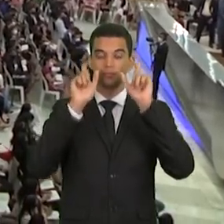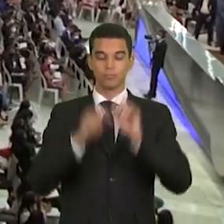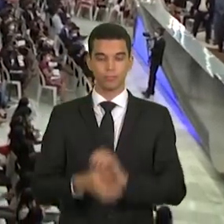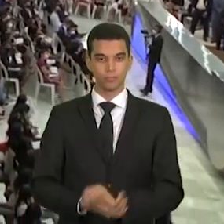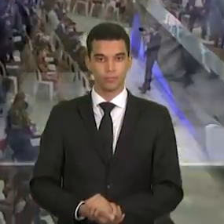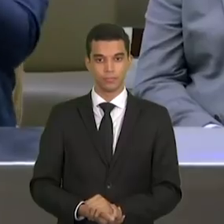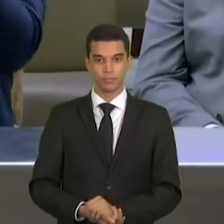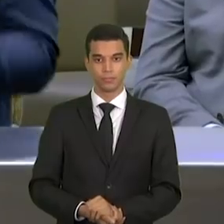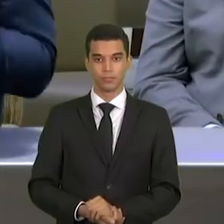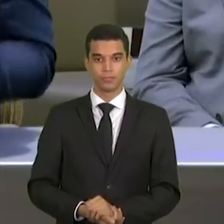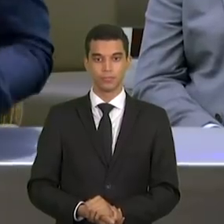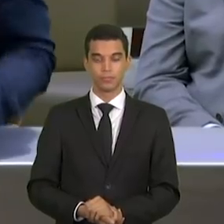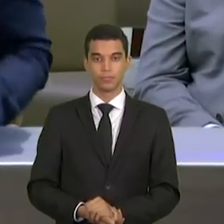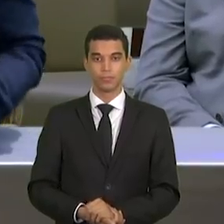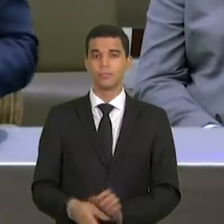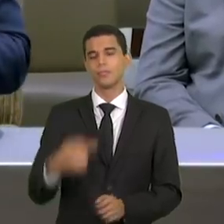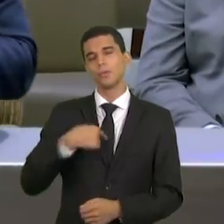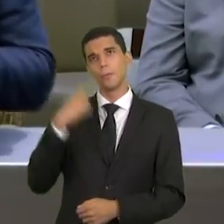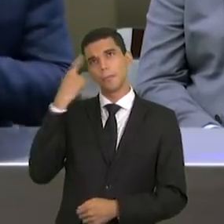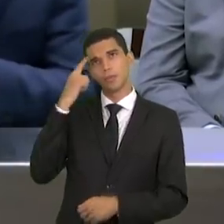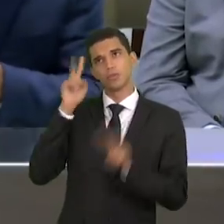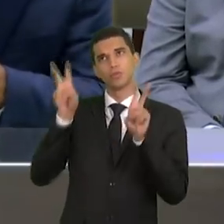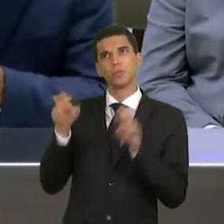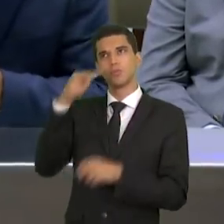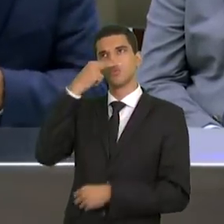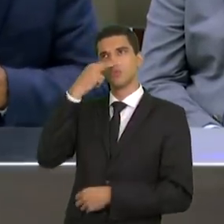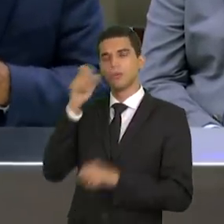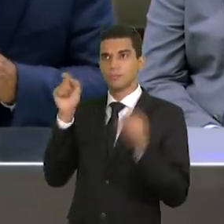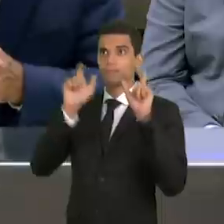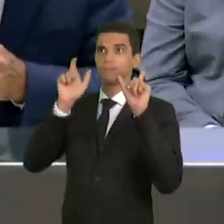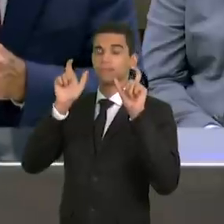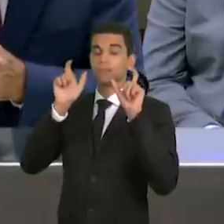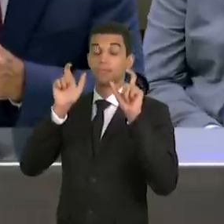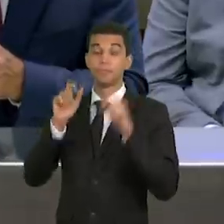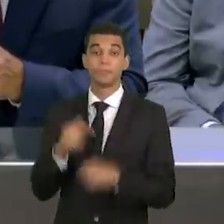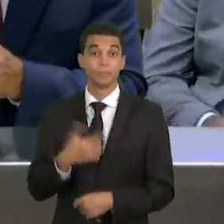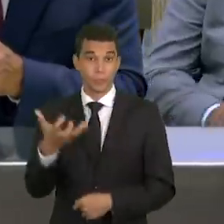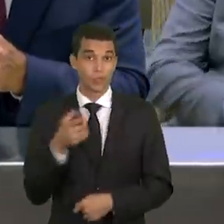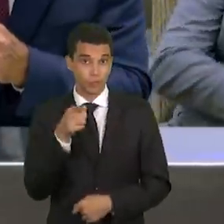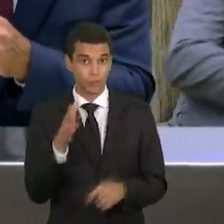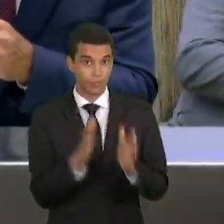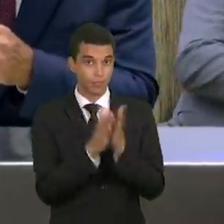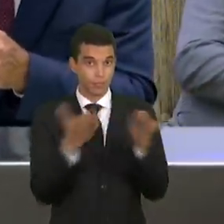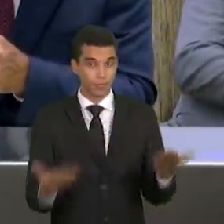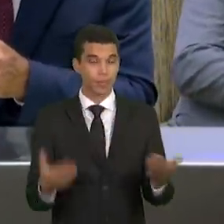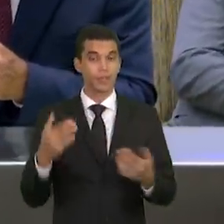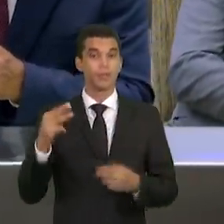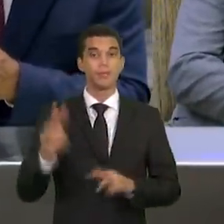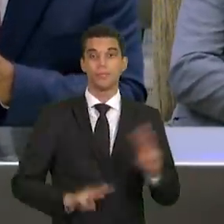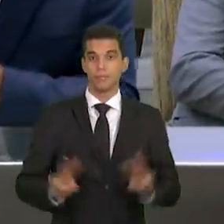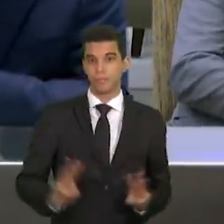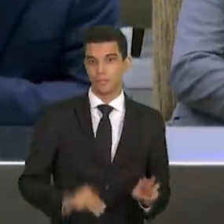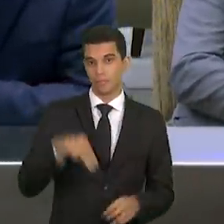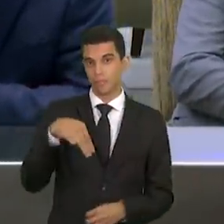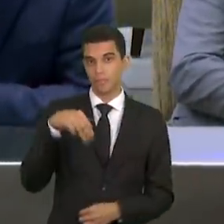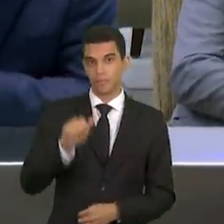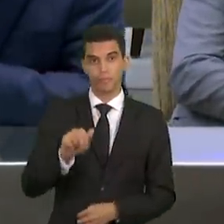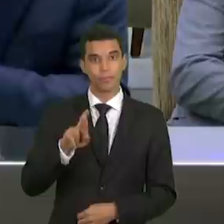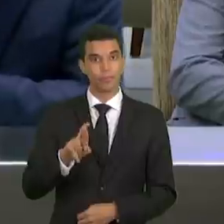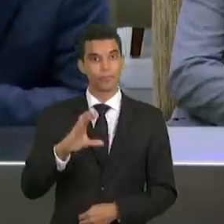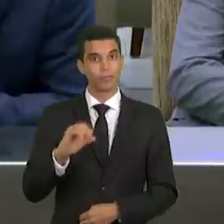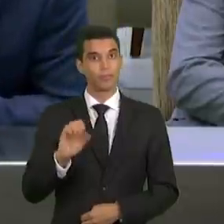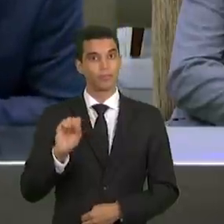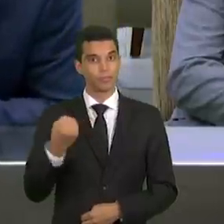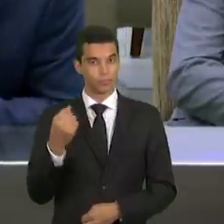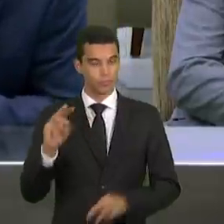Quando eu penso em sermos vigilantes, eu queria que você abrisse a Bíblia em Marcos capítulo 13 e observasse